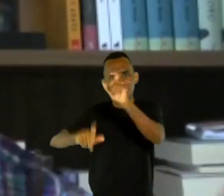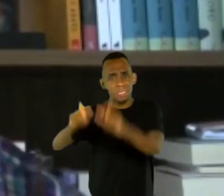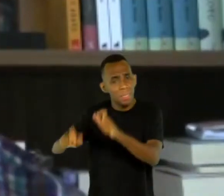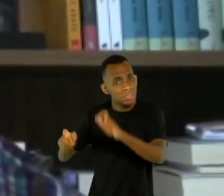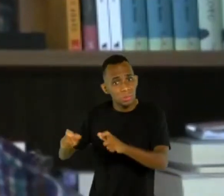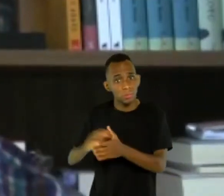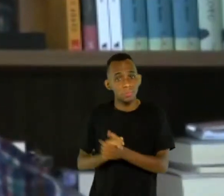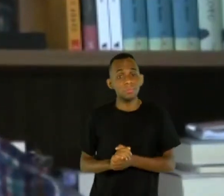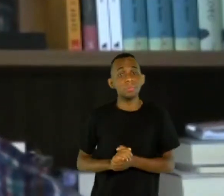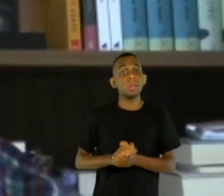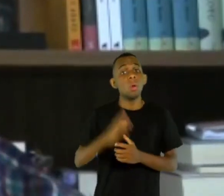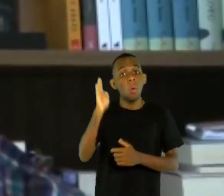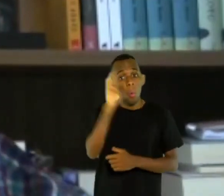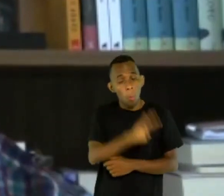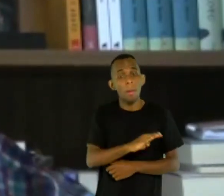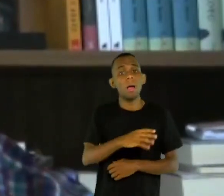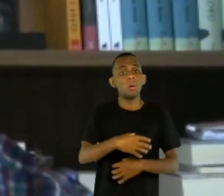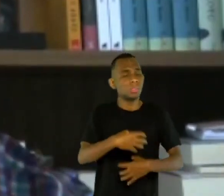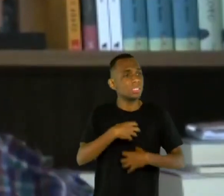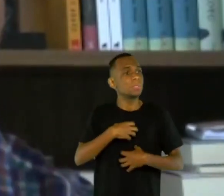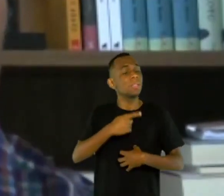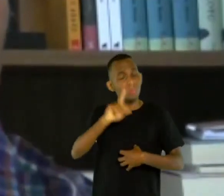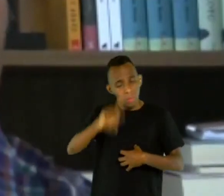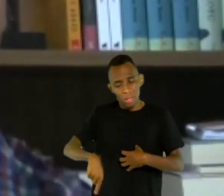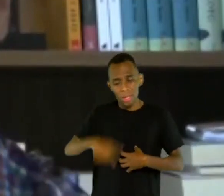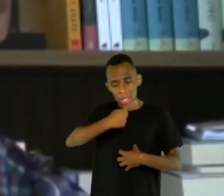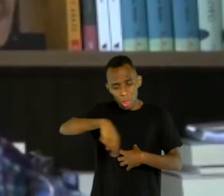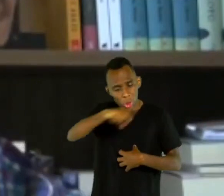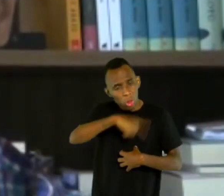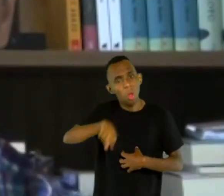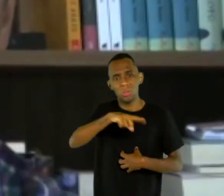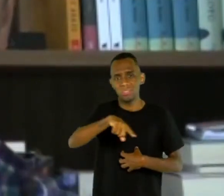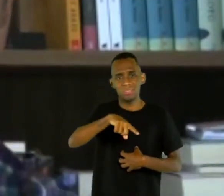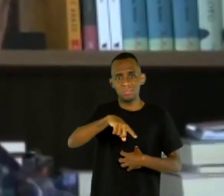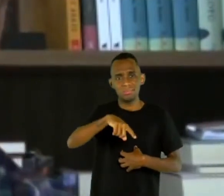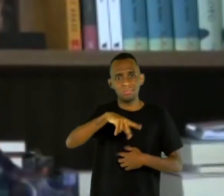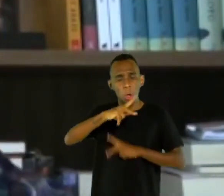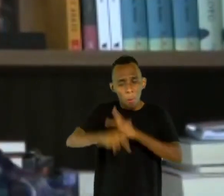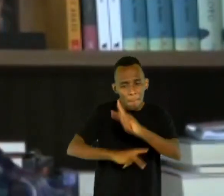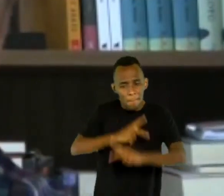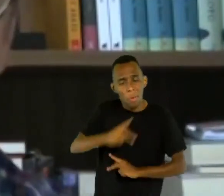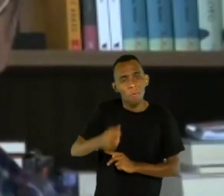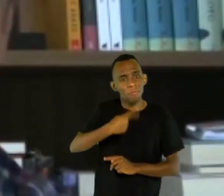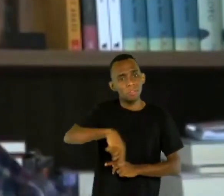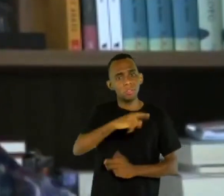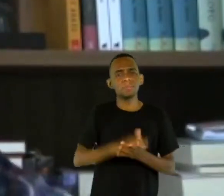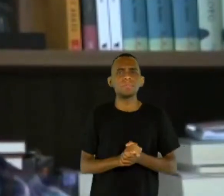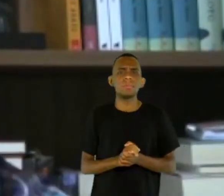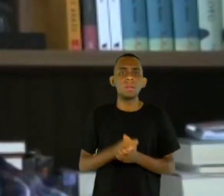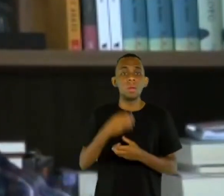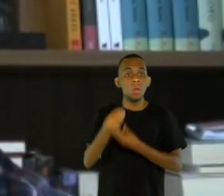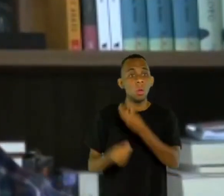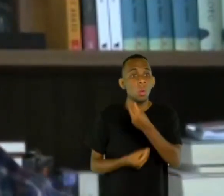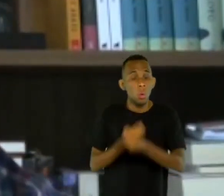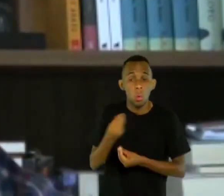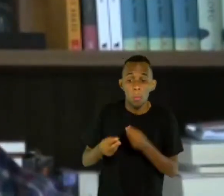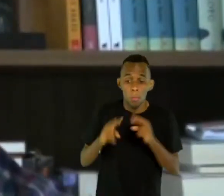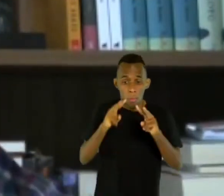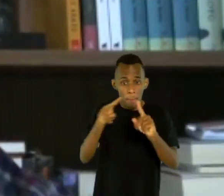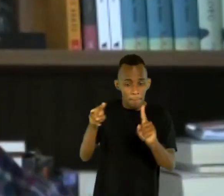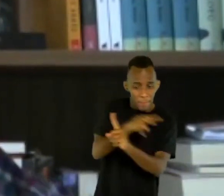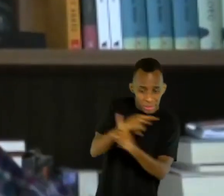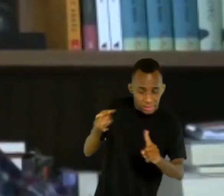O mal está aqui, somos nós, né? Somos nós. Como olhar e escrever sobre tudo